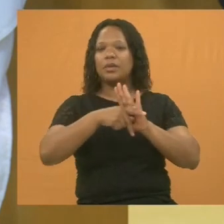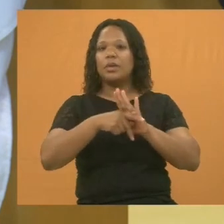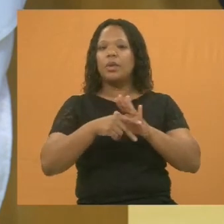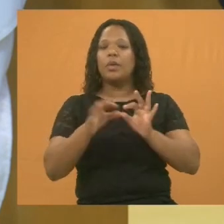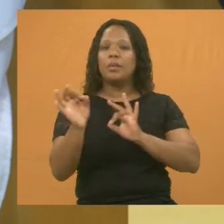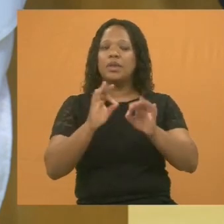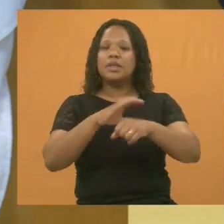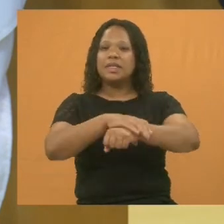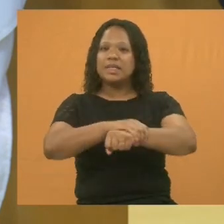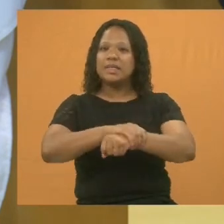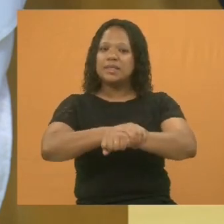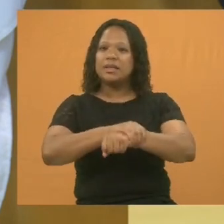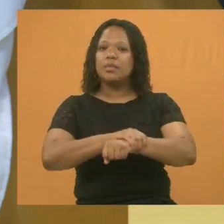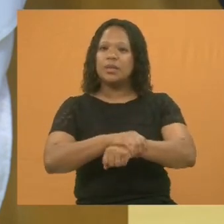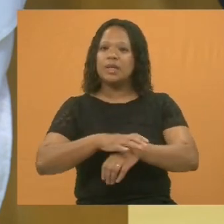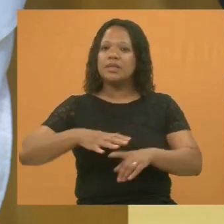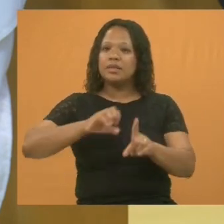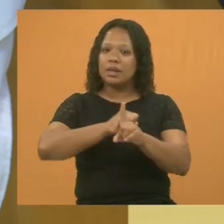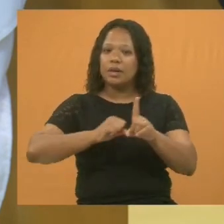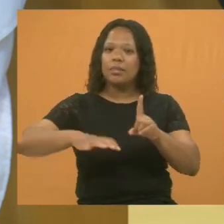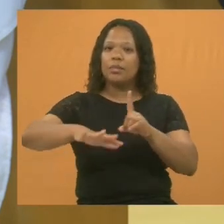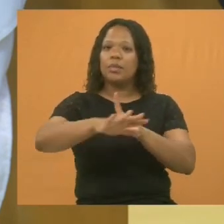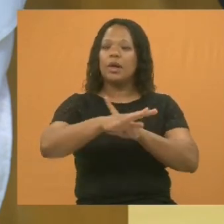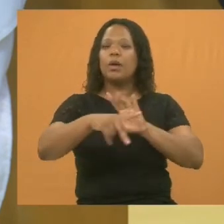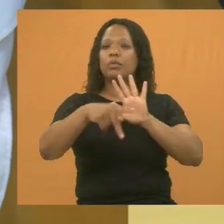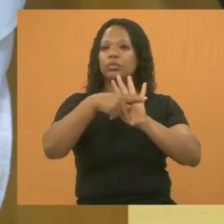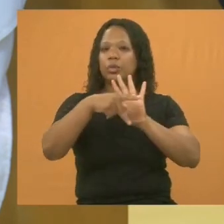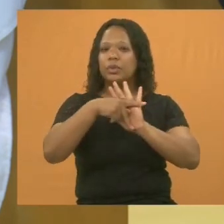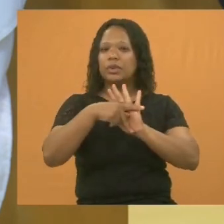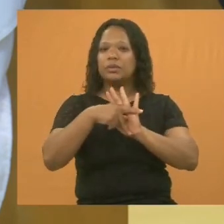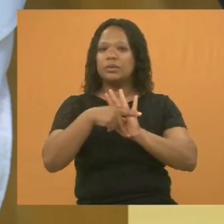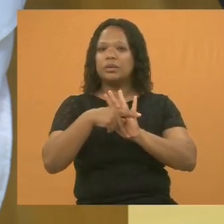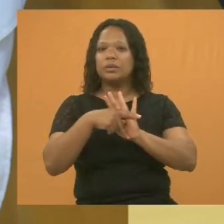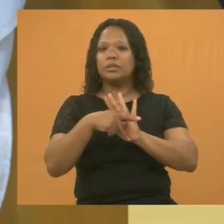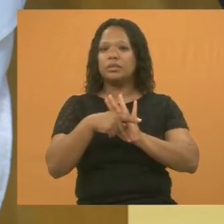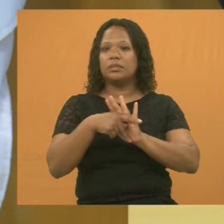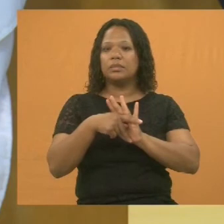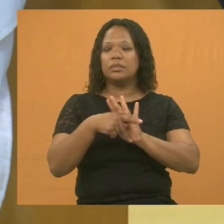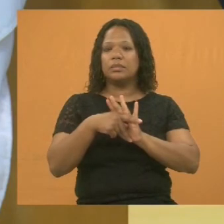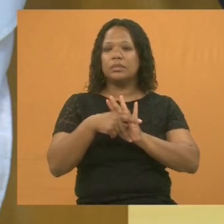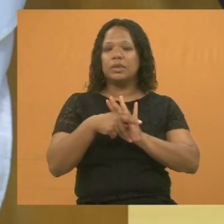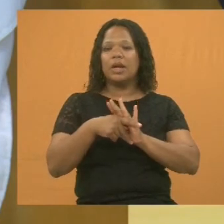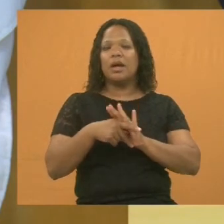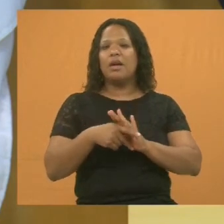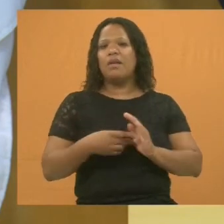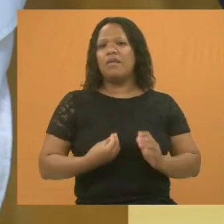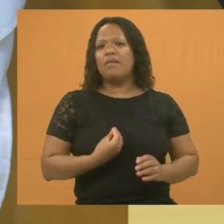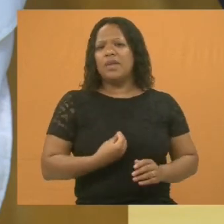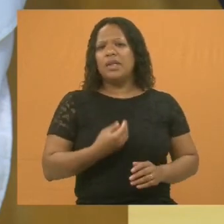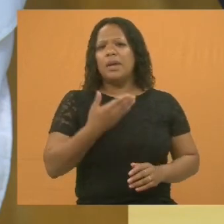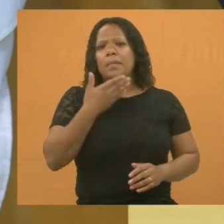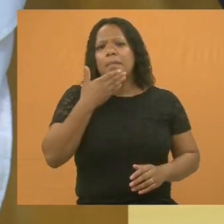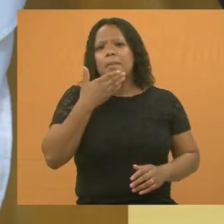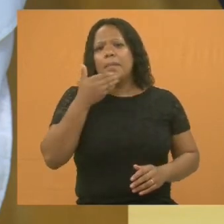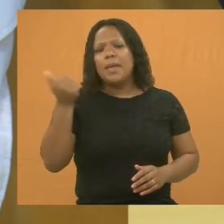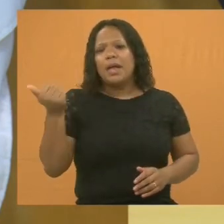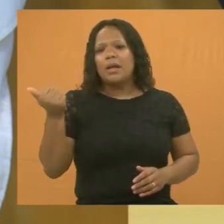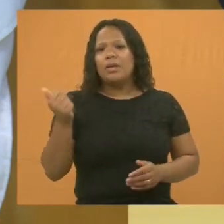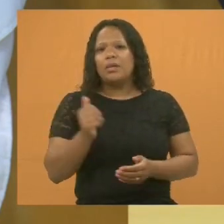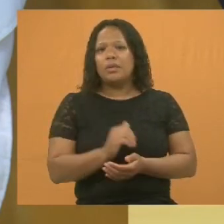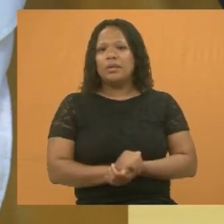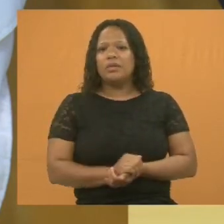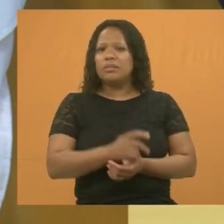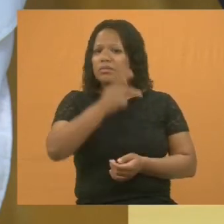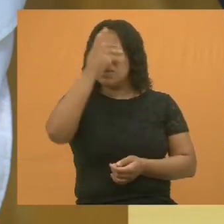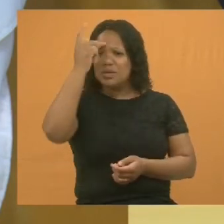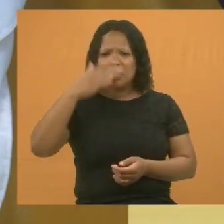segurança pública, existe um aspecto que é a qualidade de vida, uma palavra que é ainda desconhecida por